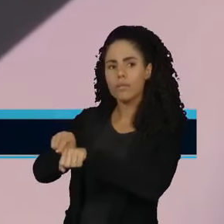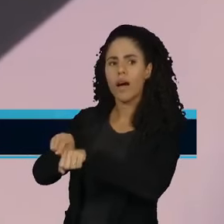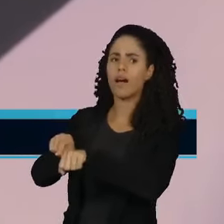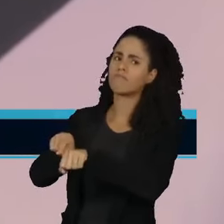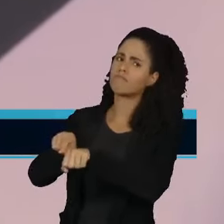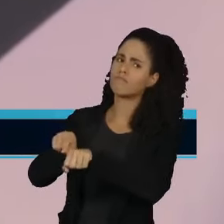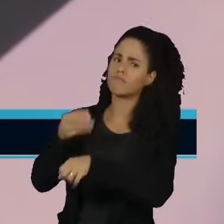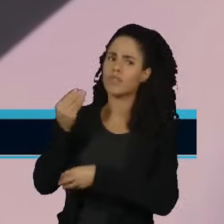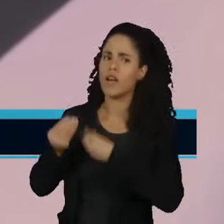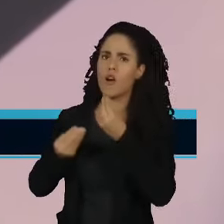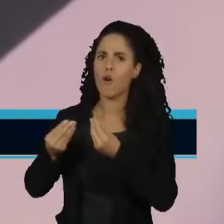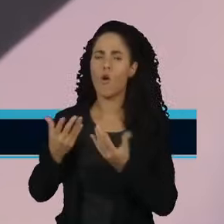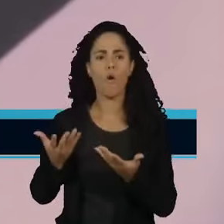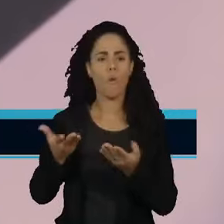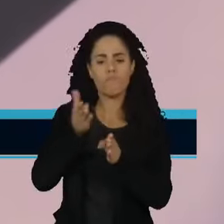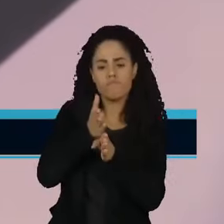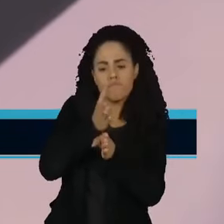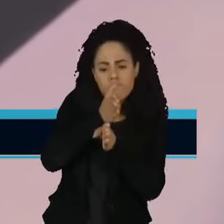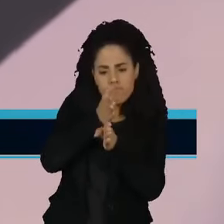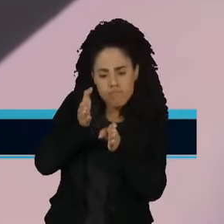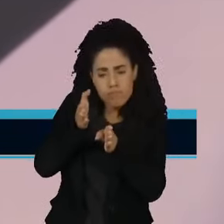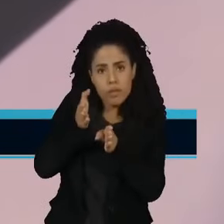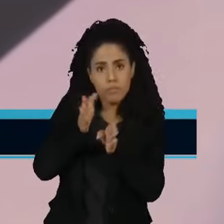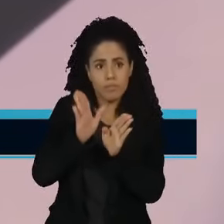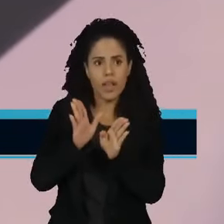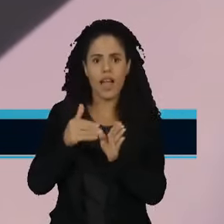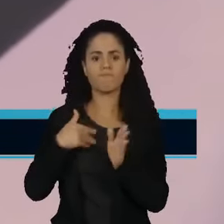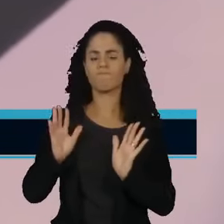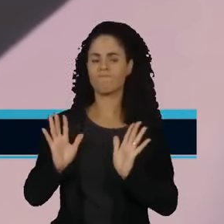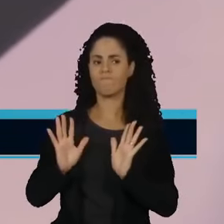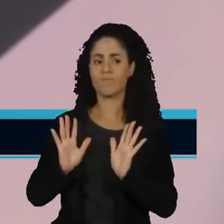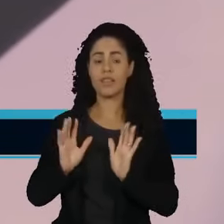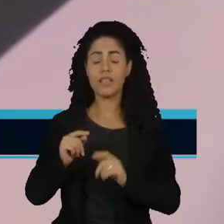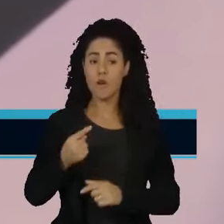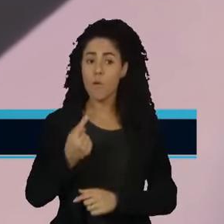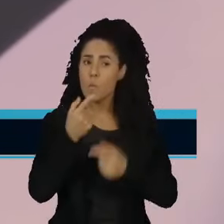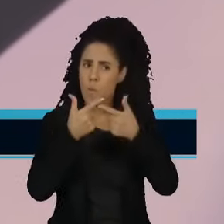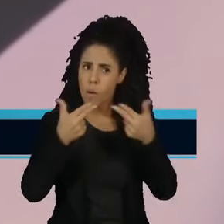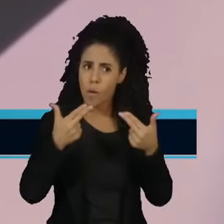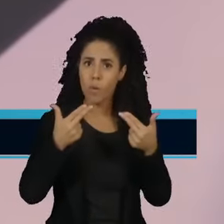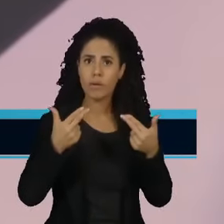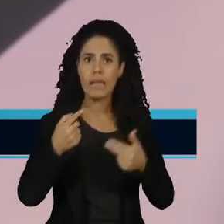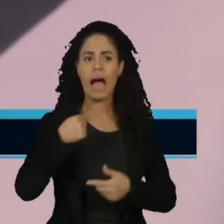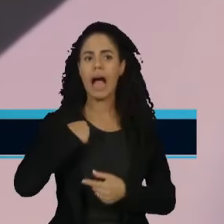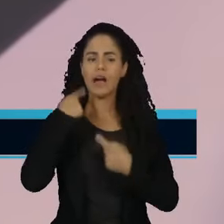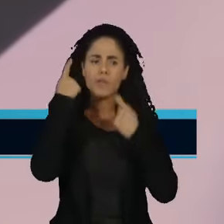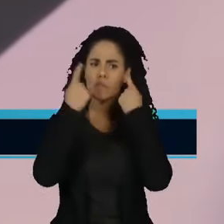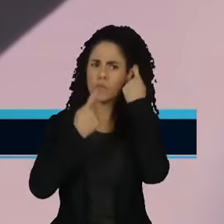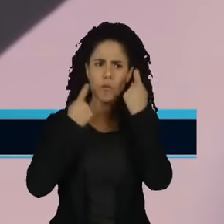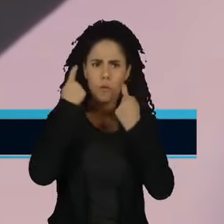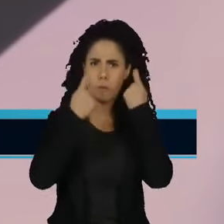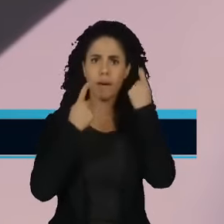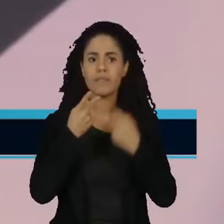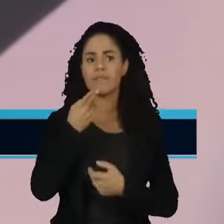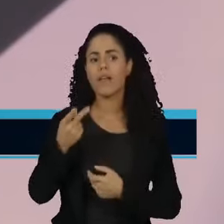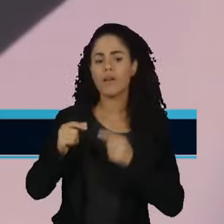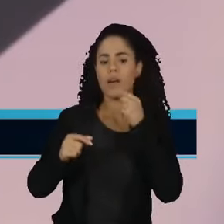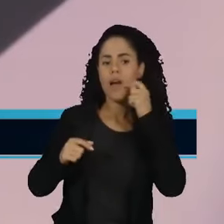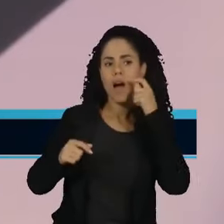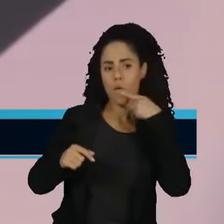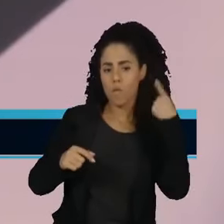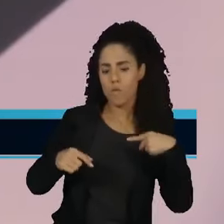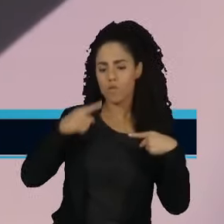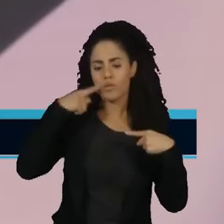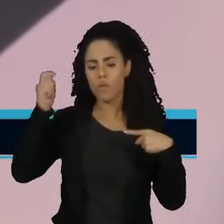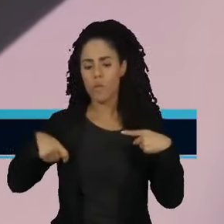ameaça na fronteira Eu acho que um uma coisa aqui eu não tô preocupado em dizer que a Rússia e a Ucrânia tem